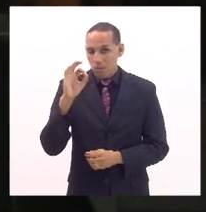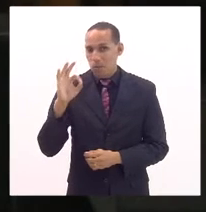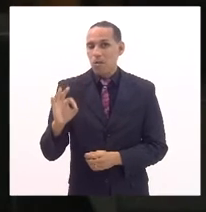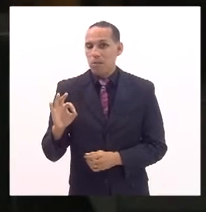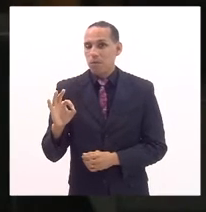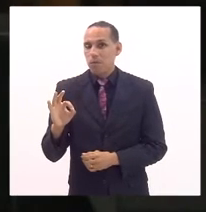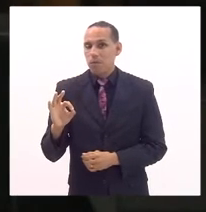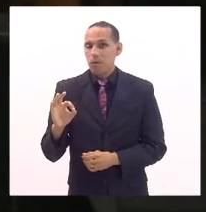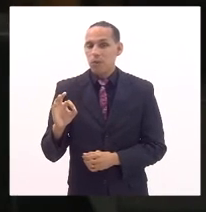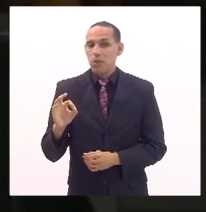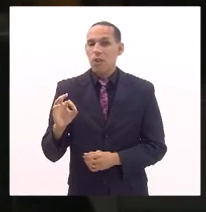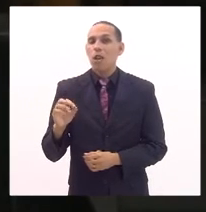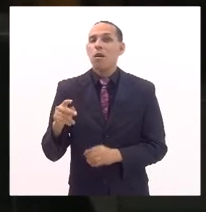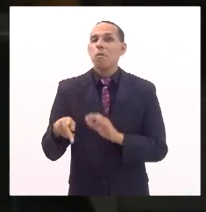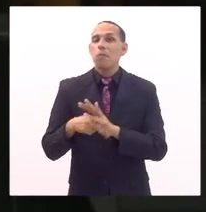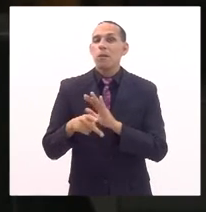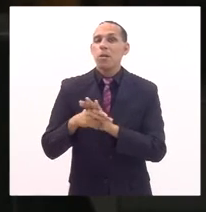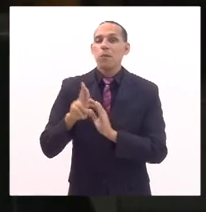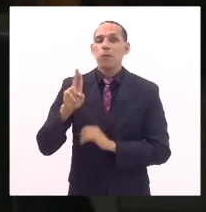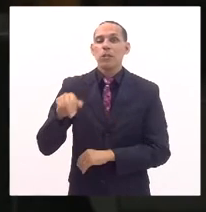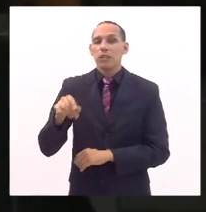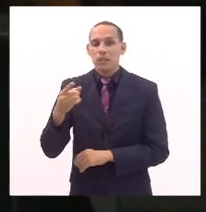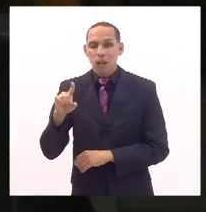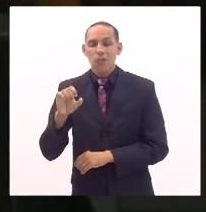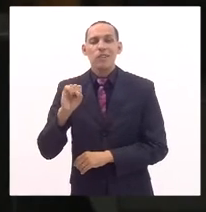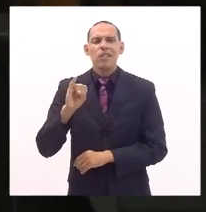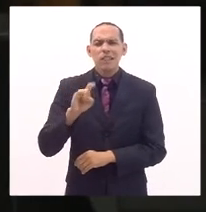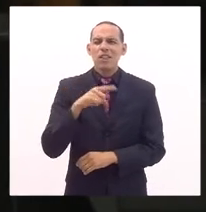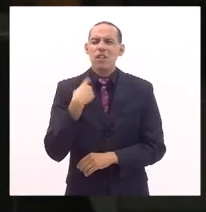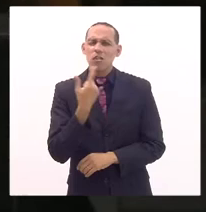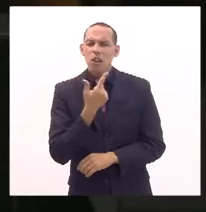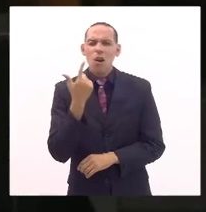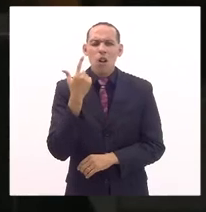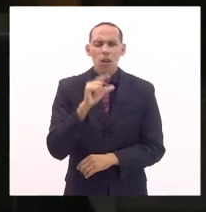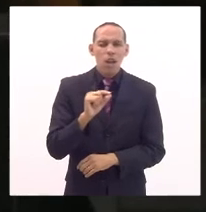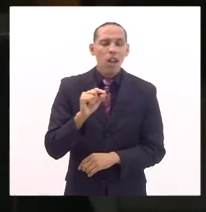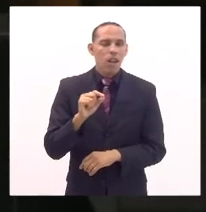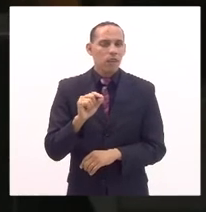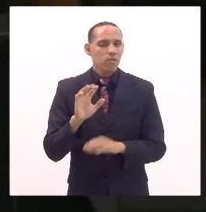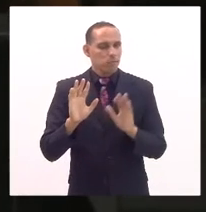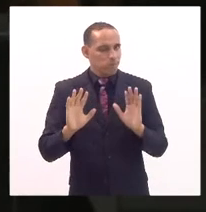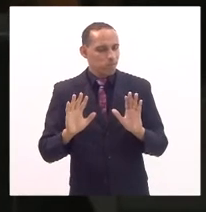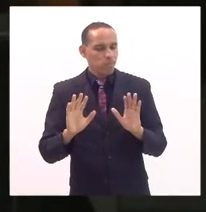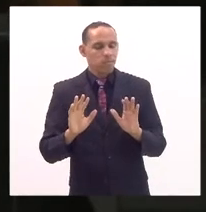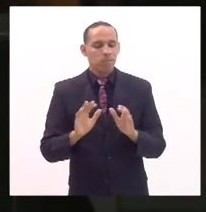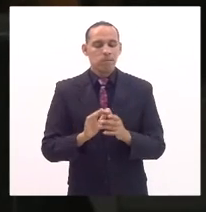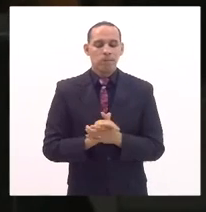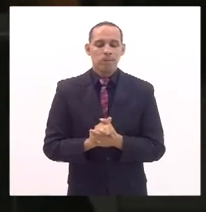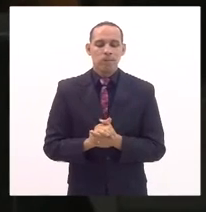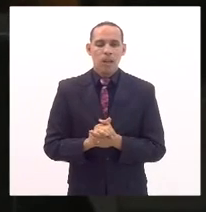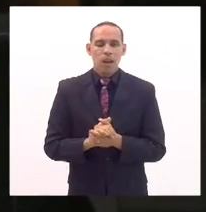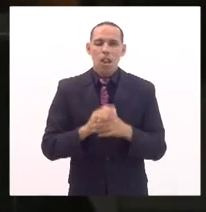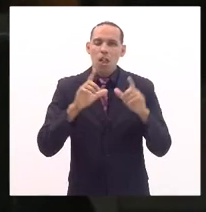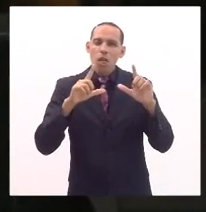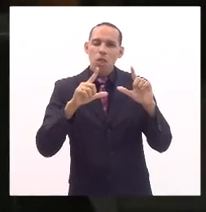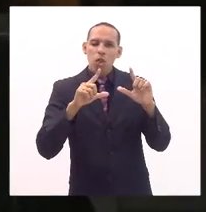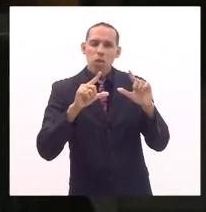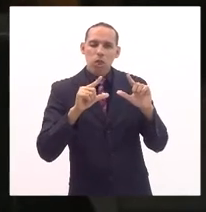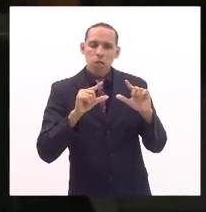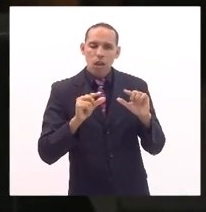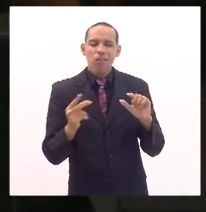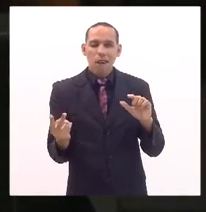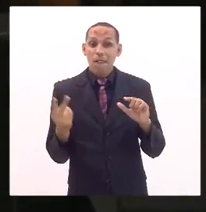são com a união se a gente conseguir Tecnicamente a diminuir qualquer